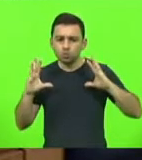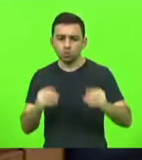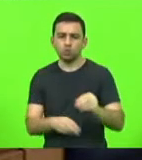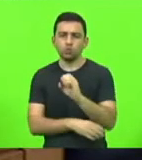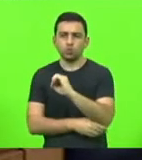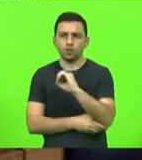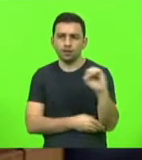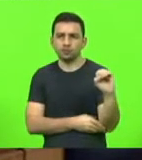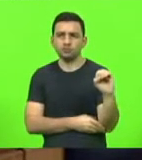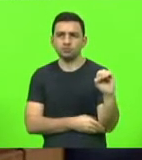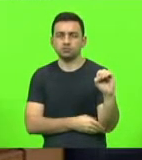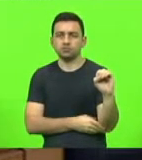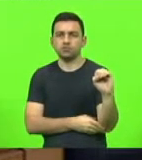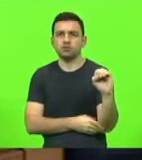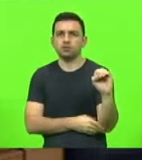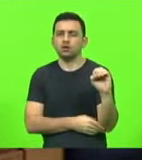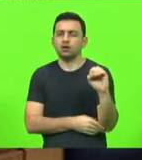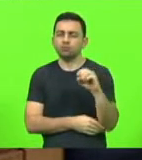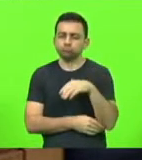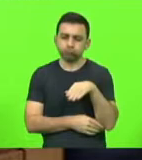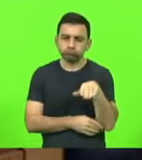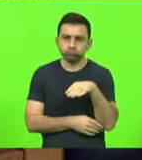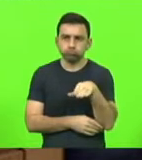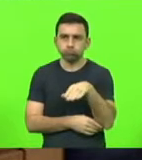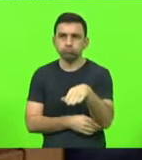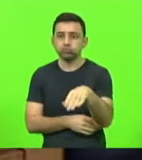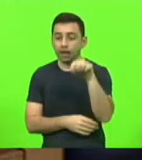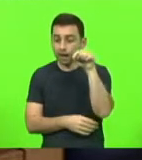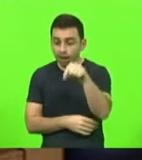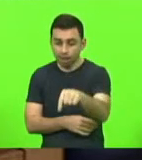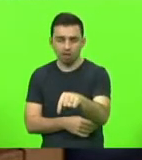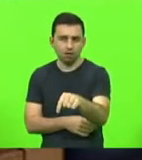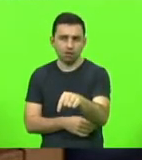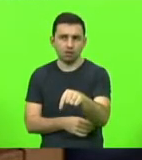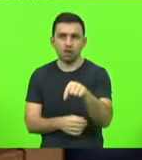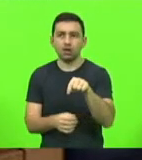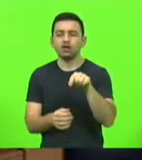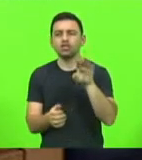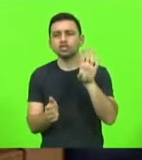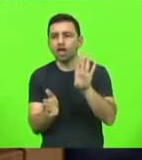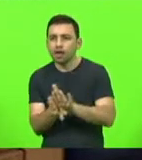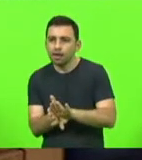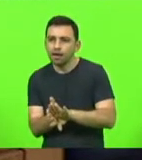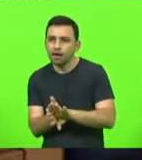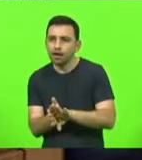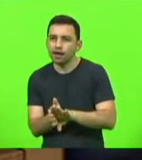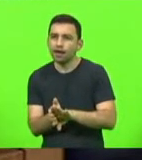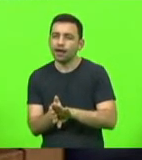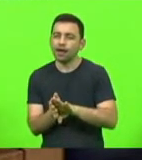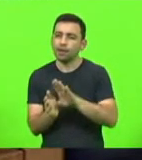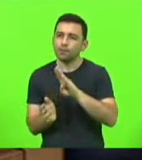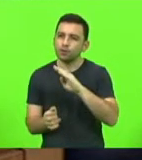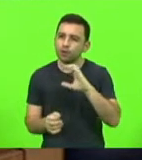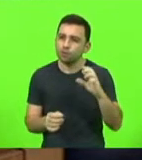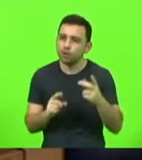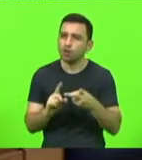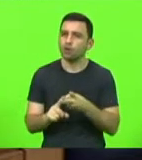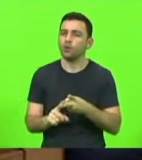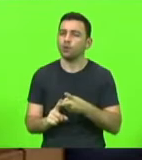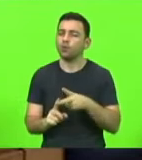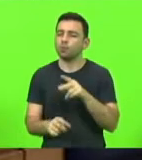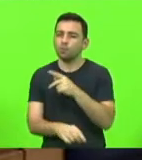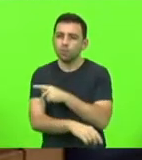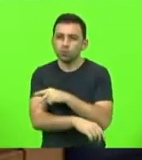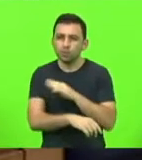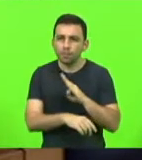Maurício, desce por ali, que é o corredor para Balneário, para Itapema, para Porto Belo, para